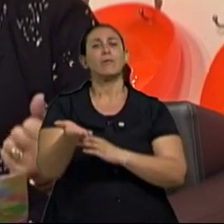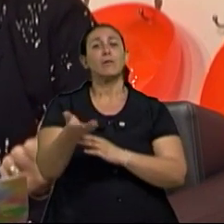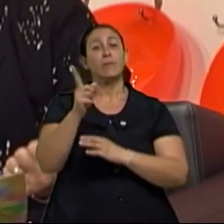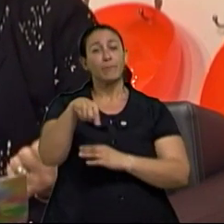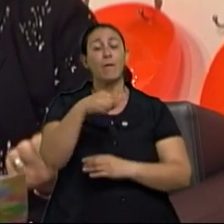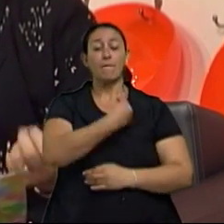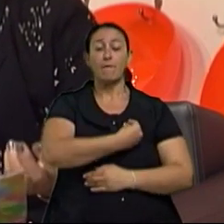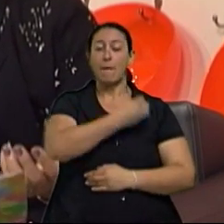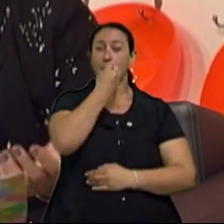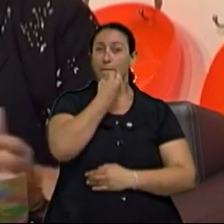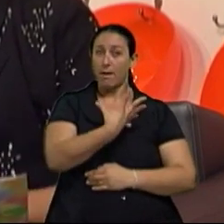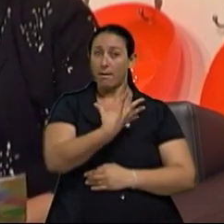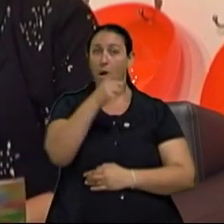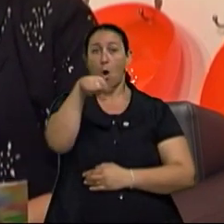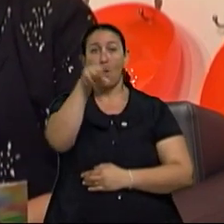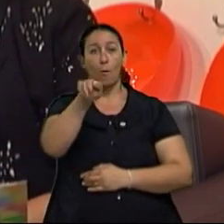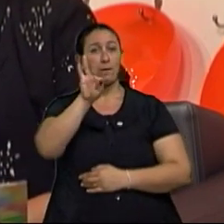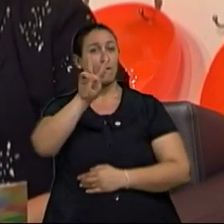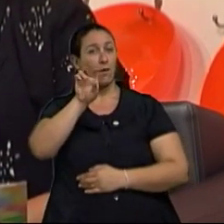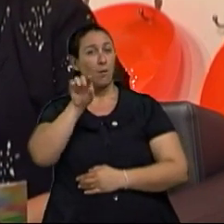e-mail,